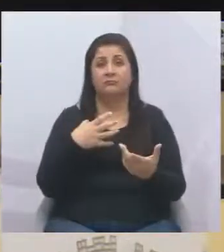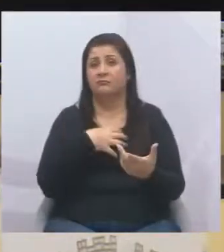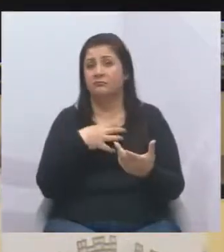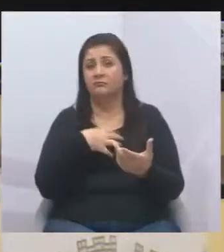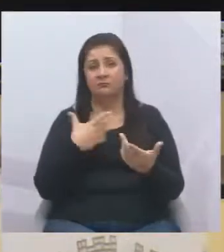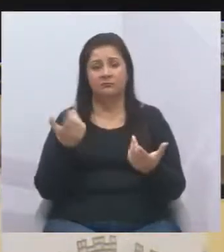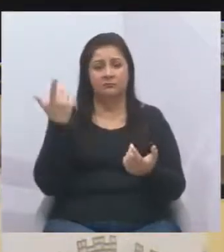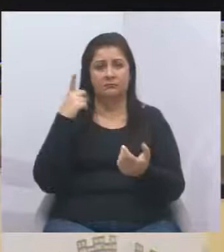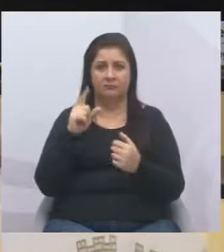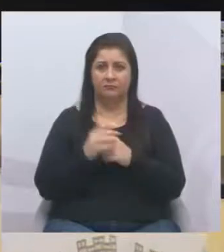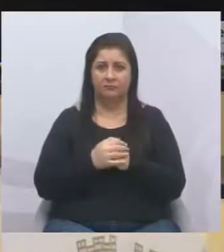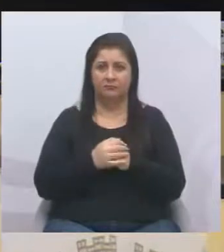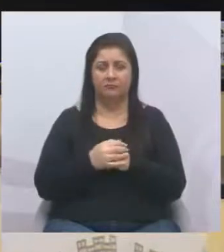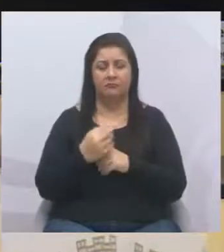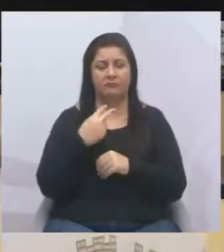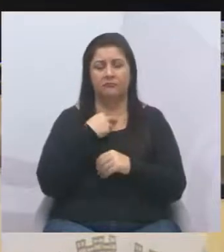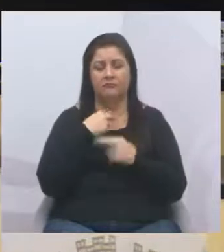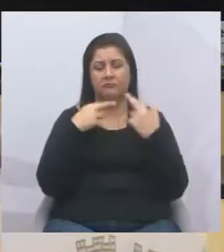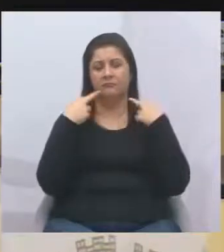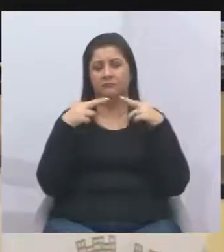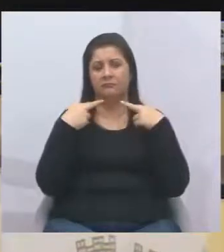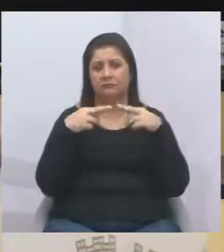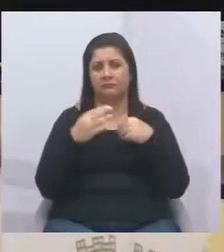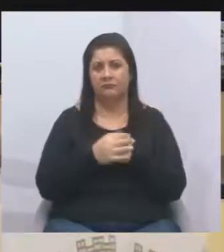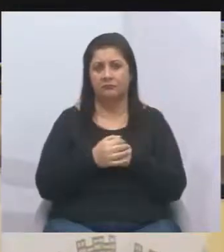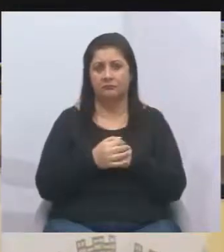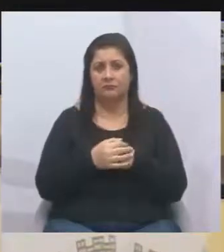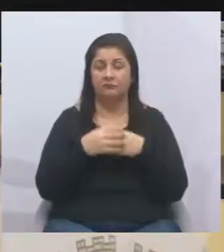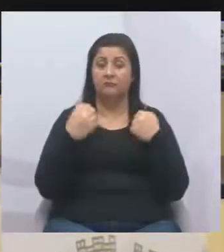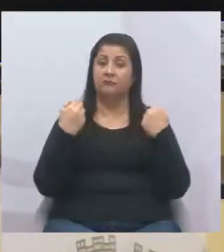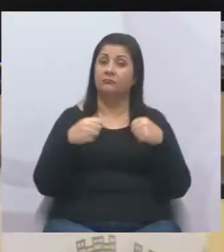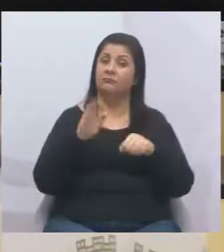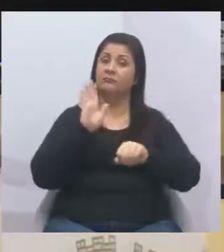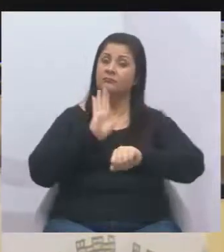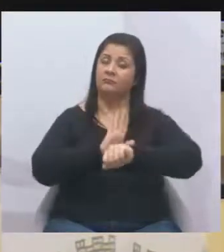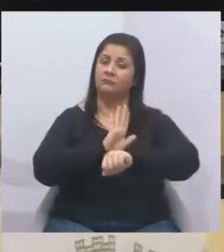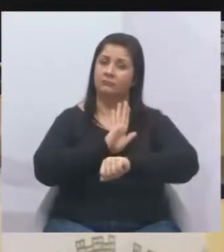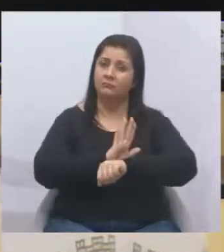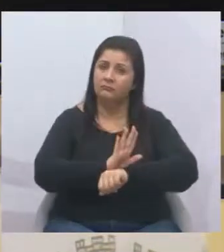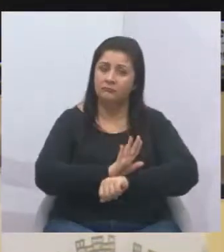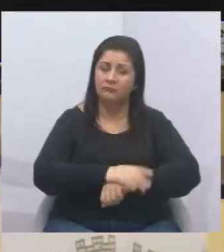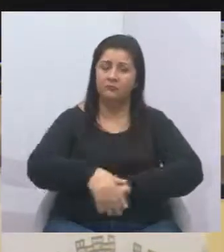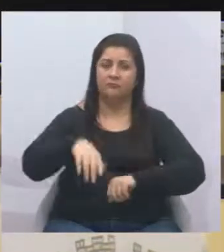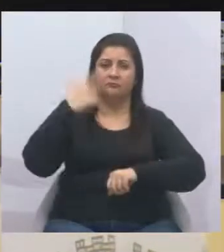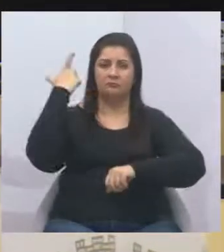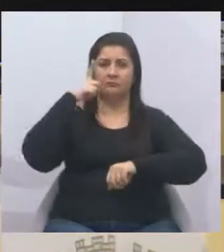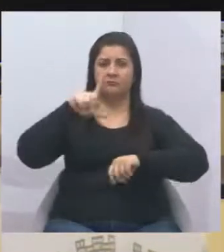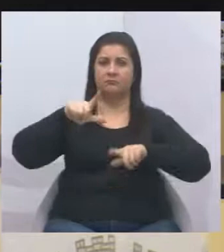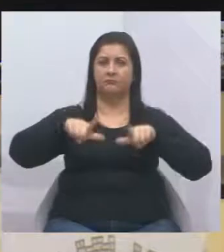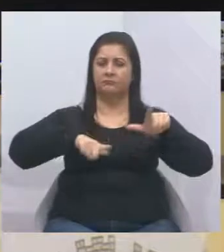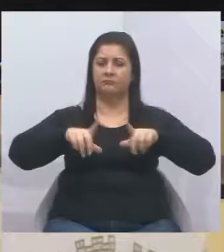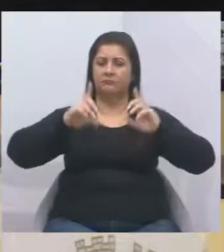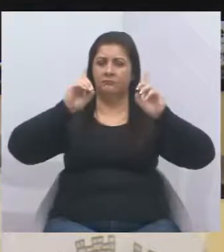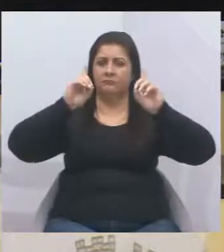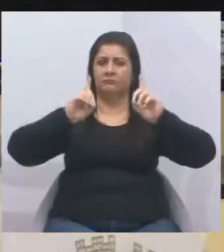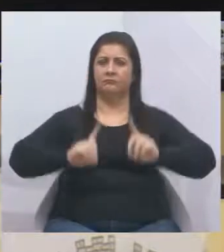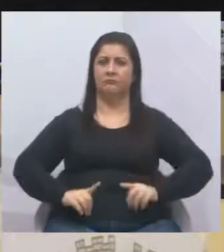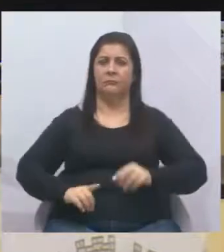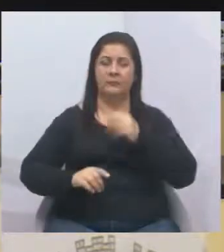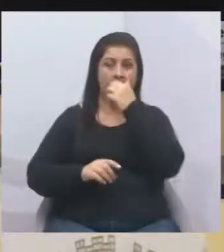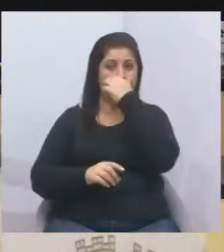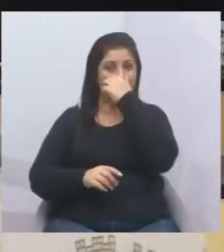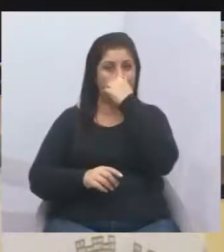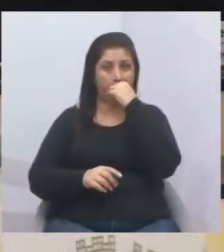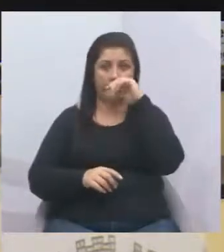agora criticar essas pessoas, tem que arrumar meios de dar um trabalho para elas digno, para elas